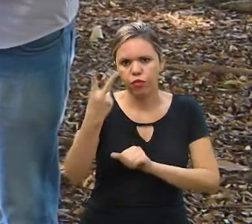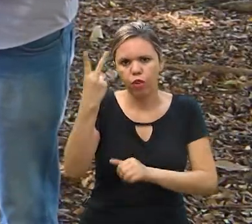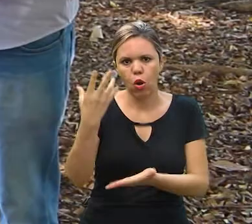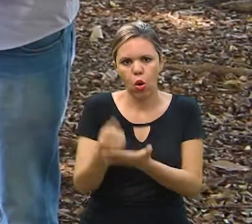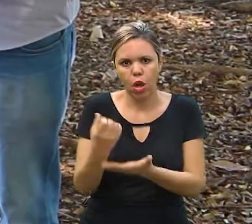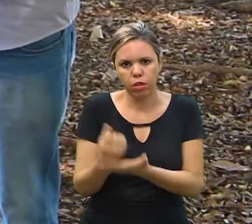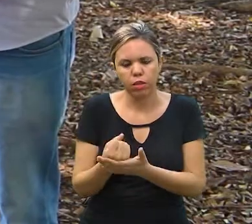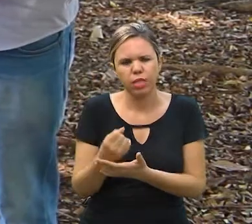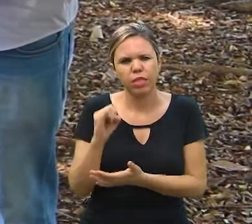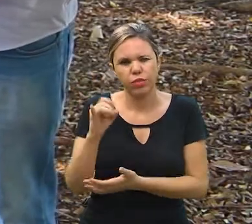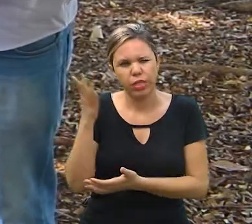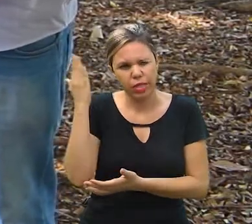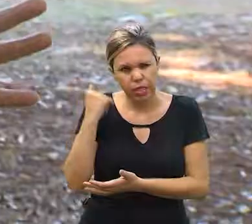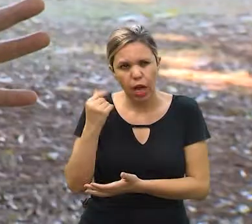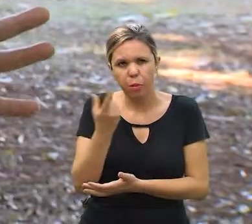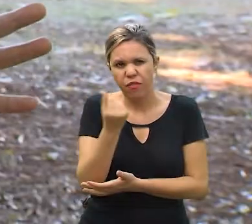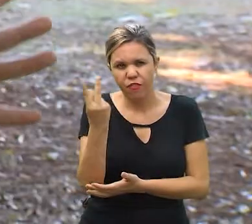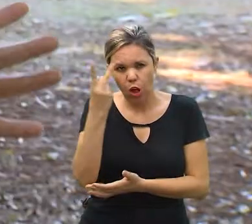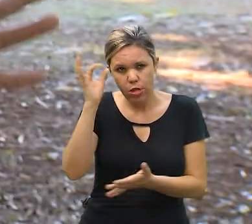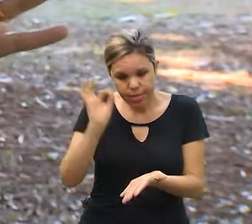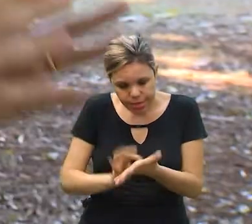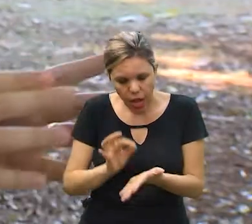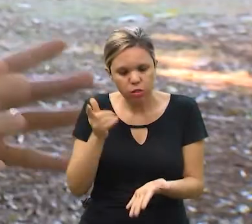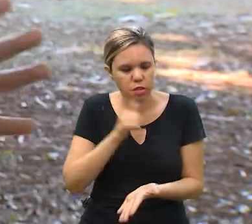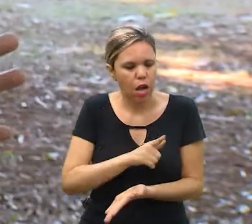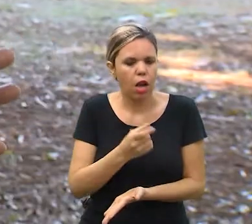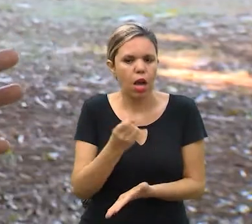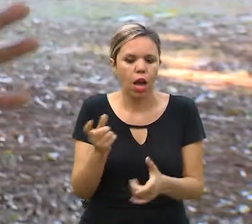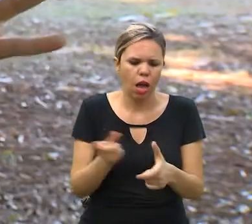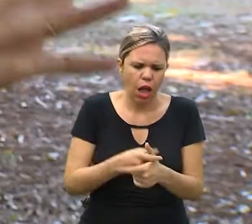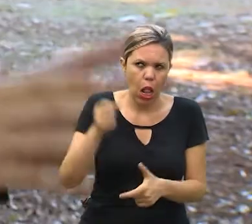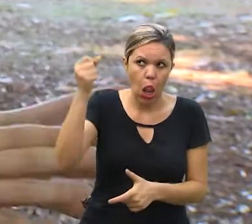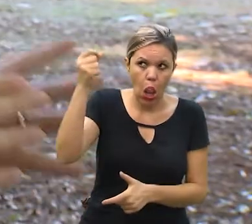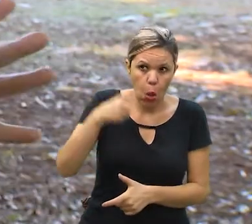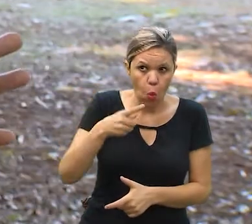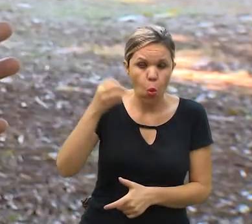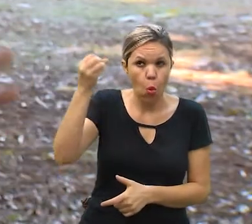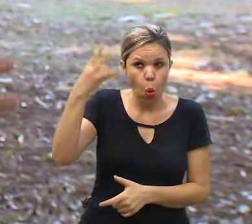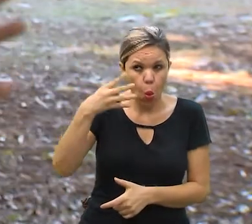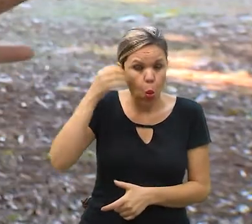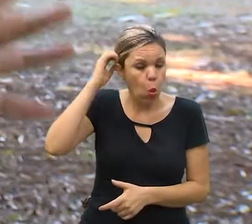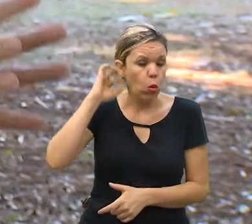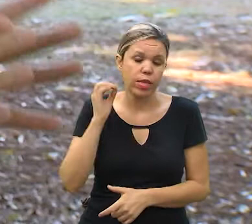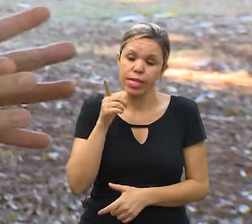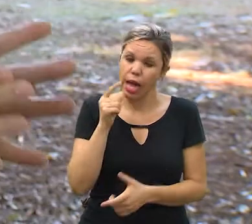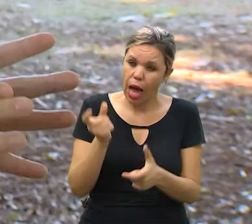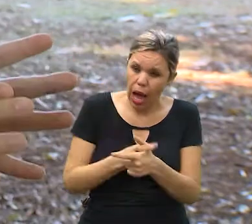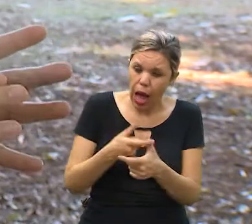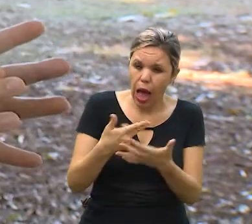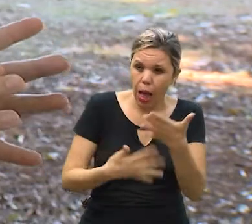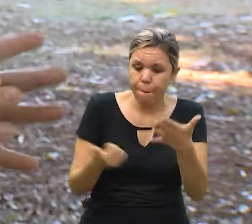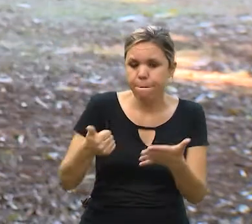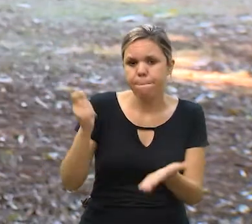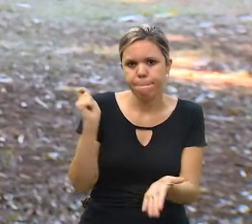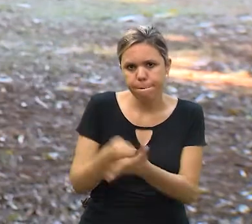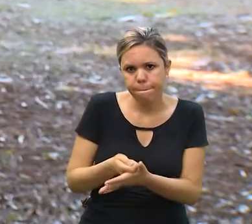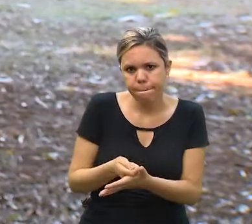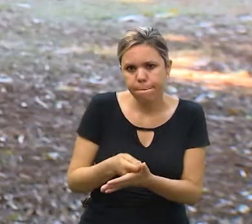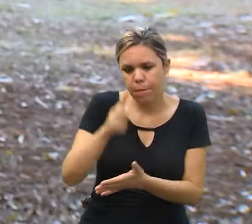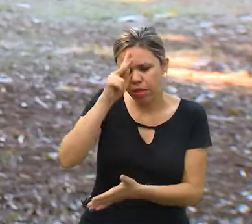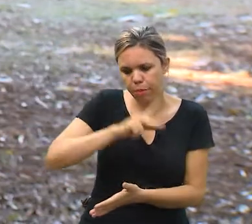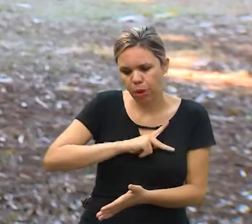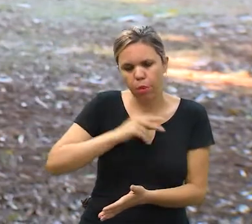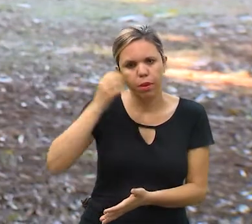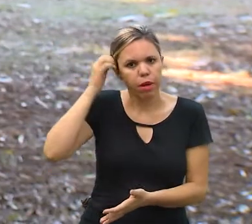entendido quanto você ganha, você tem que entender que além da conta de luz, além da conta de água, uma das primeiras contas que você tem que pagar é para si